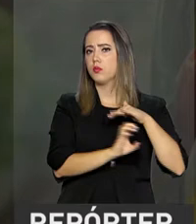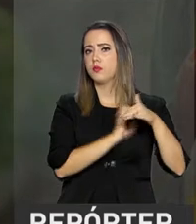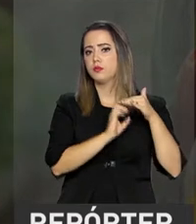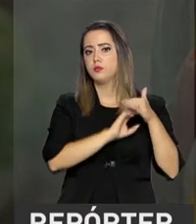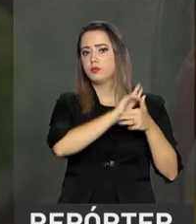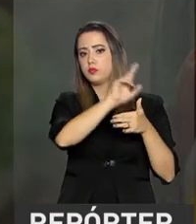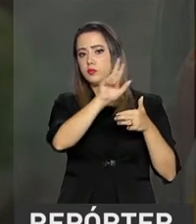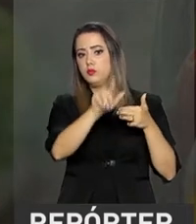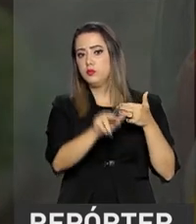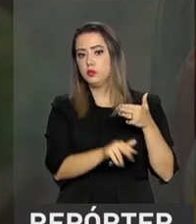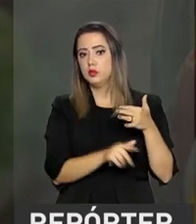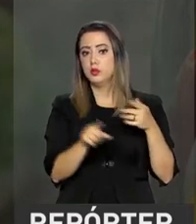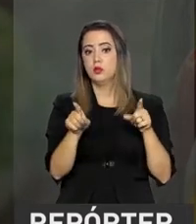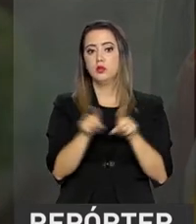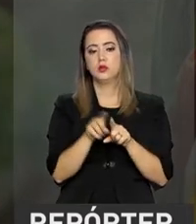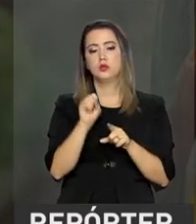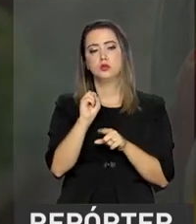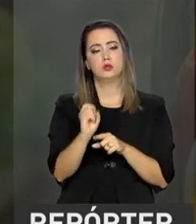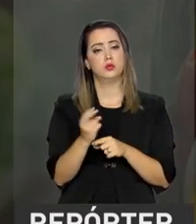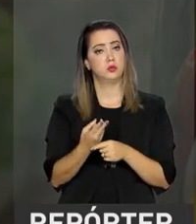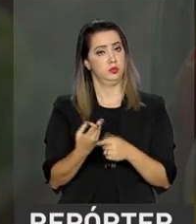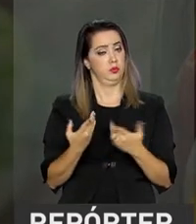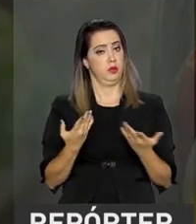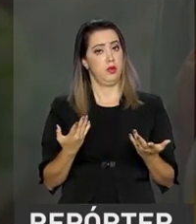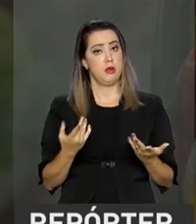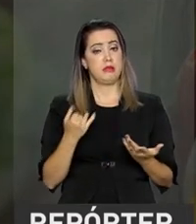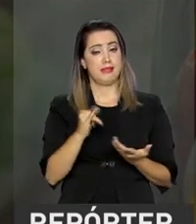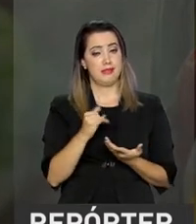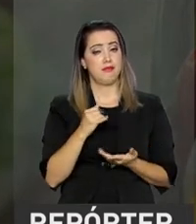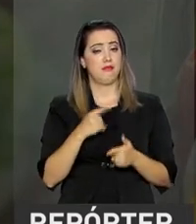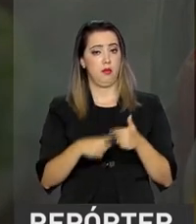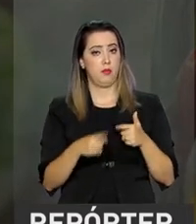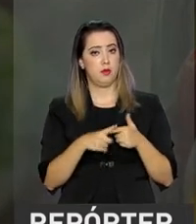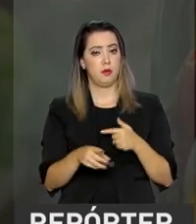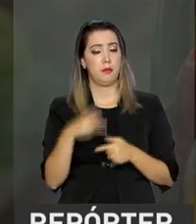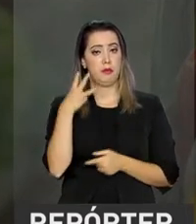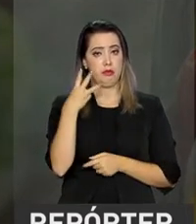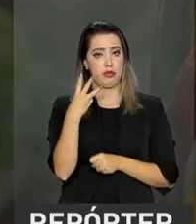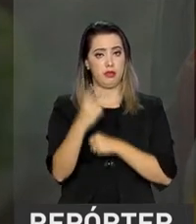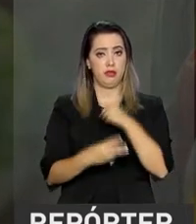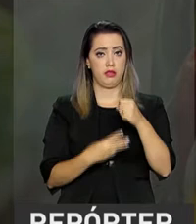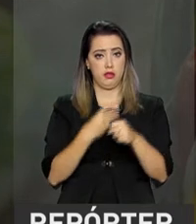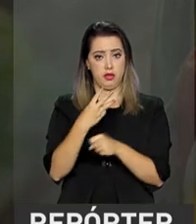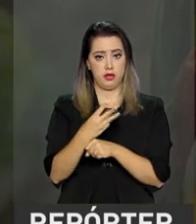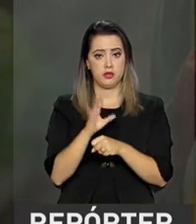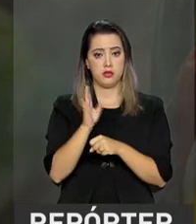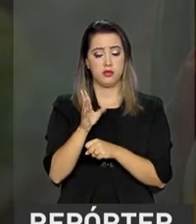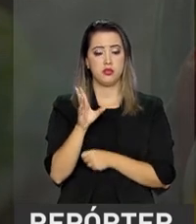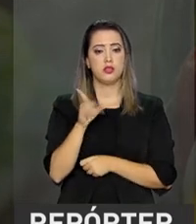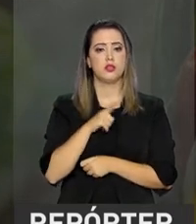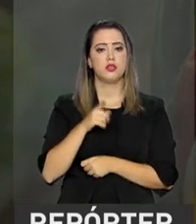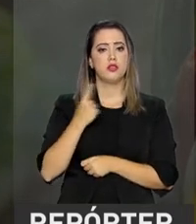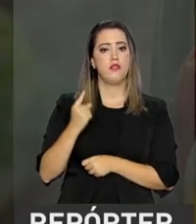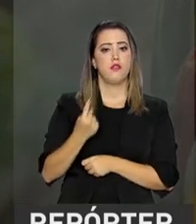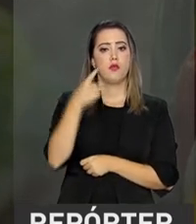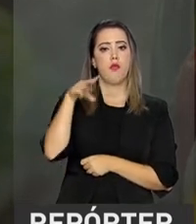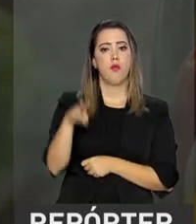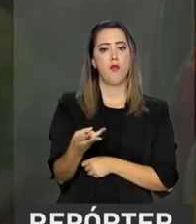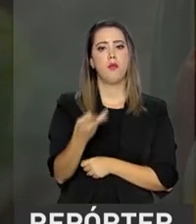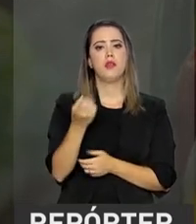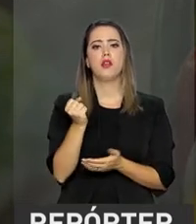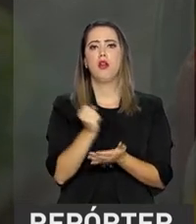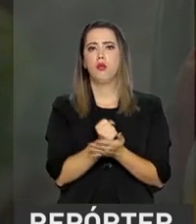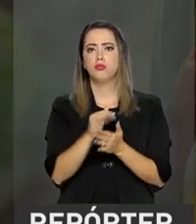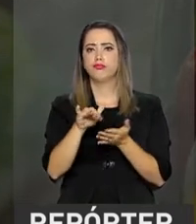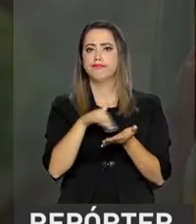com o fornecedor ou prestador de serviço em pouco mais de três anos de funcionamento já houve quase um milhão de registros